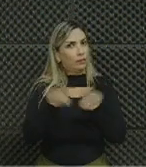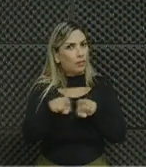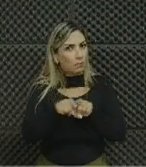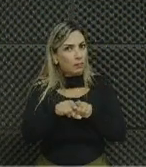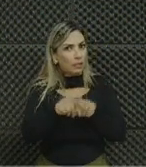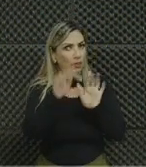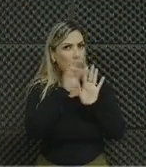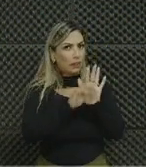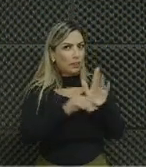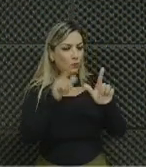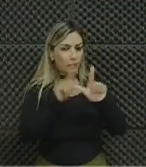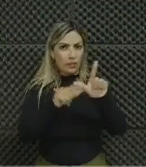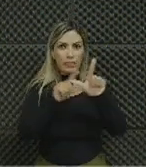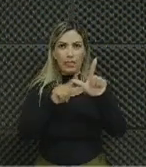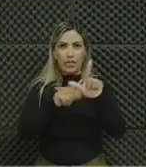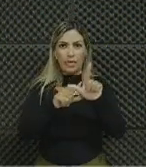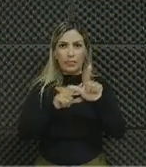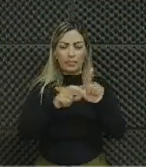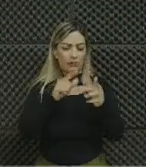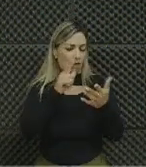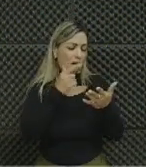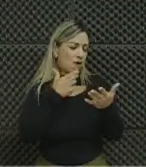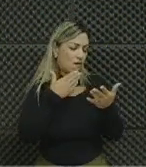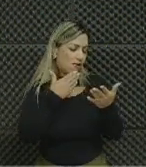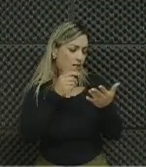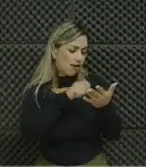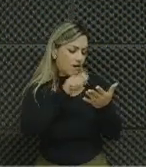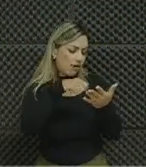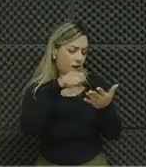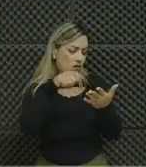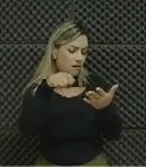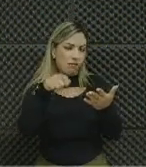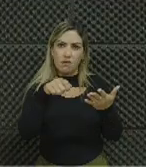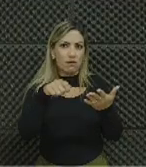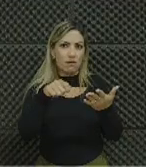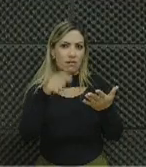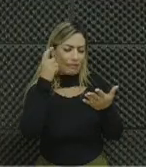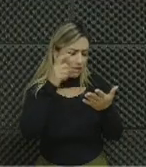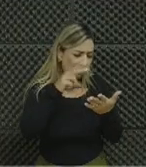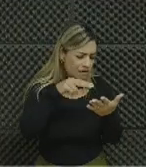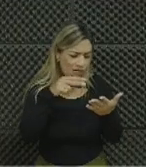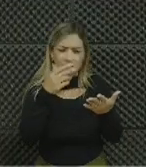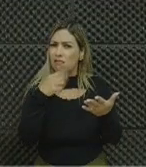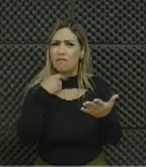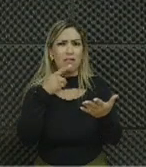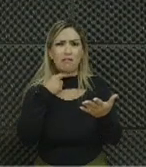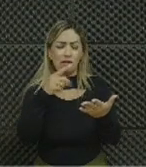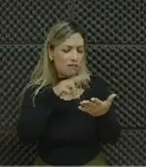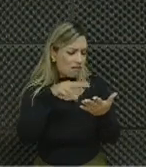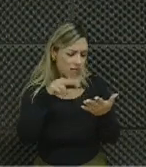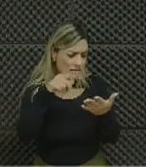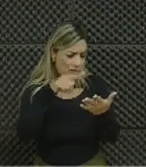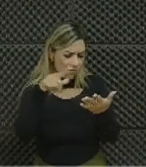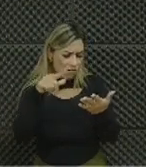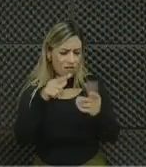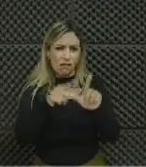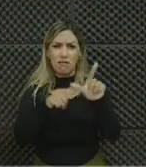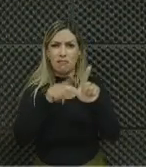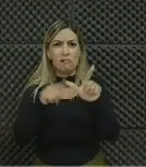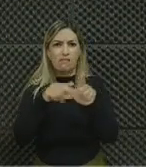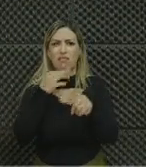tiver uma letra, for escrito com uma letra ilegível. A gente tenta ler, não entende aquela letra de jeito